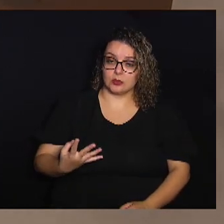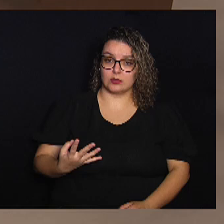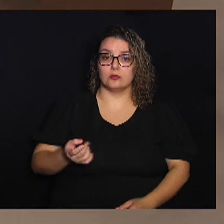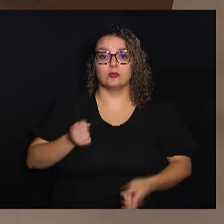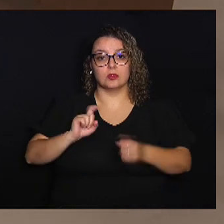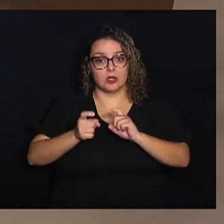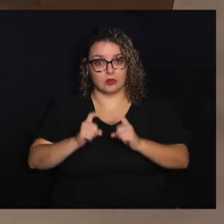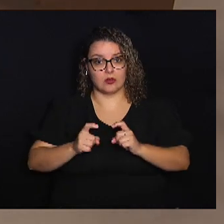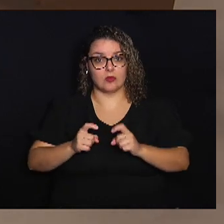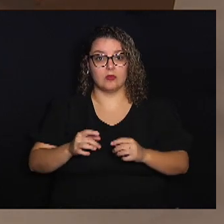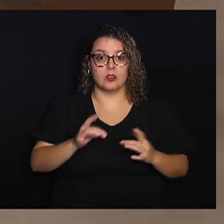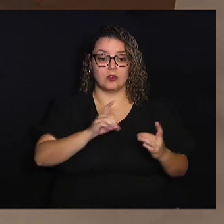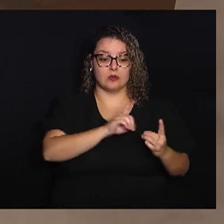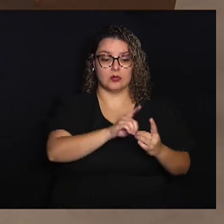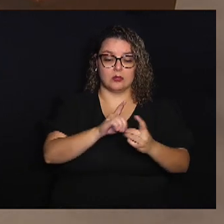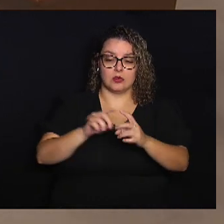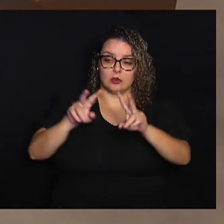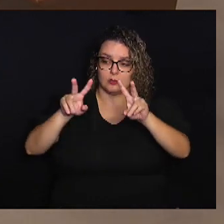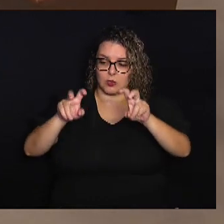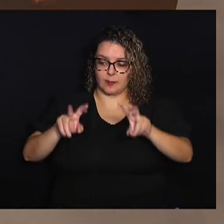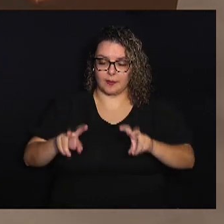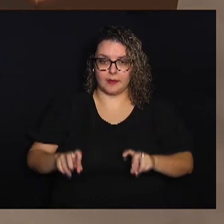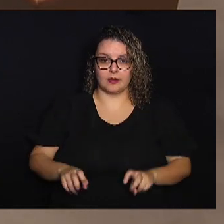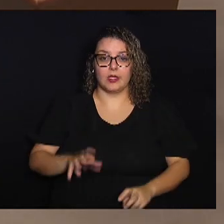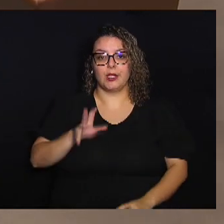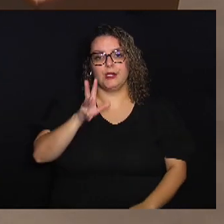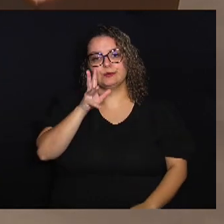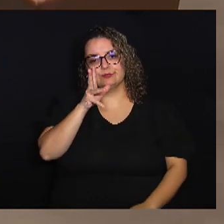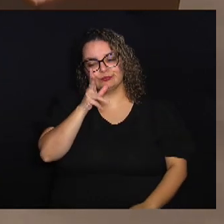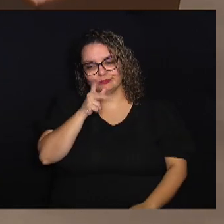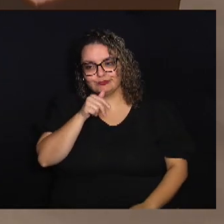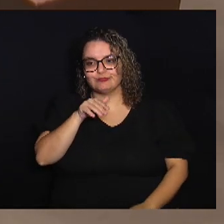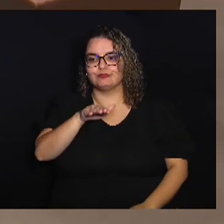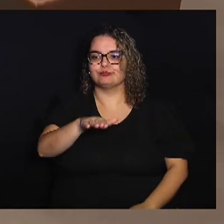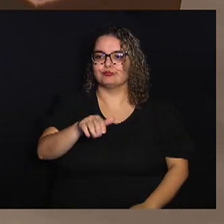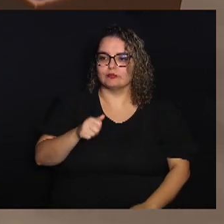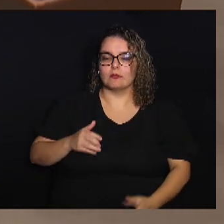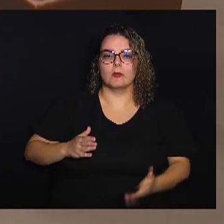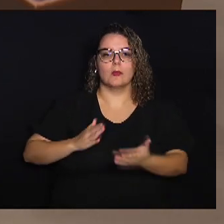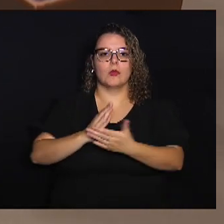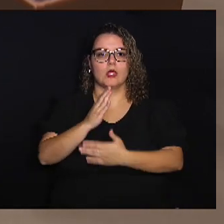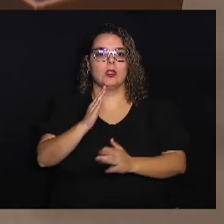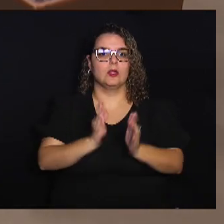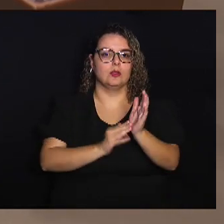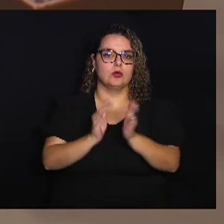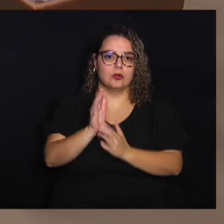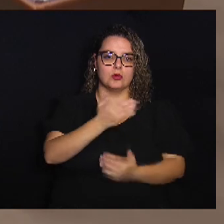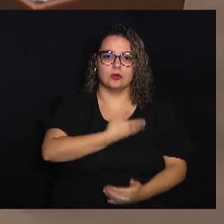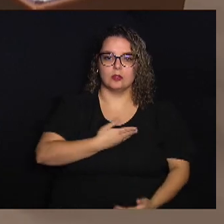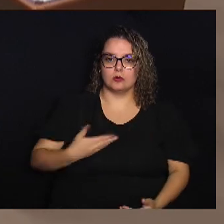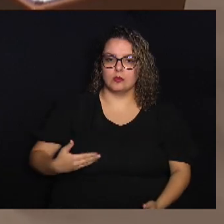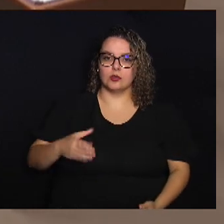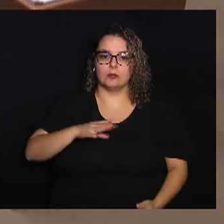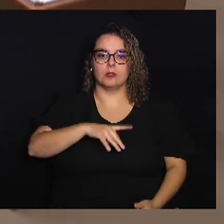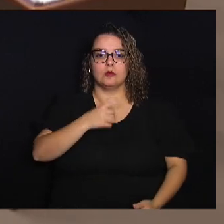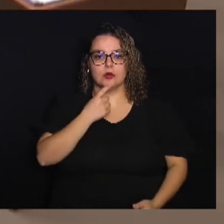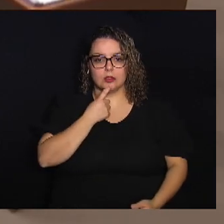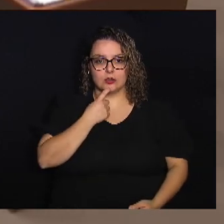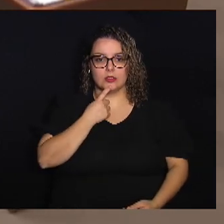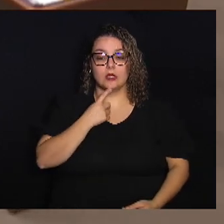reunião, foram abordados temas como a demora na convocação dos aprovados em concursos públicos municipais,